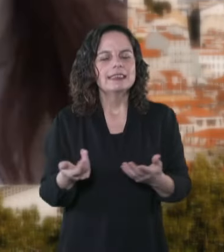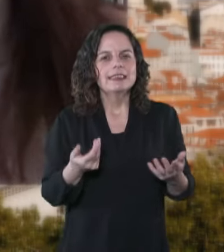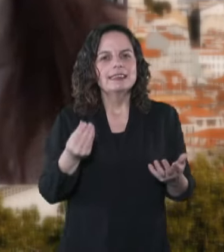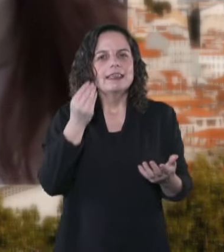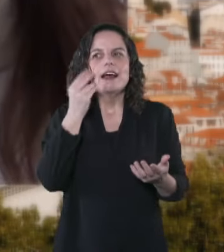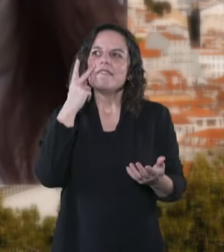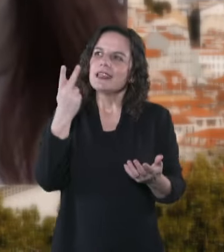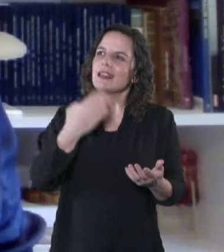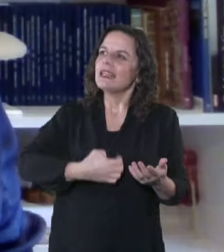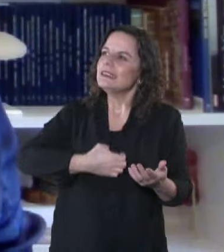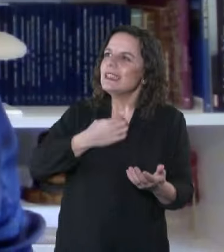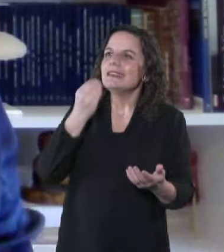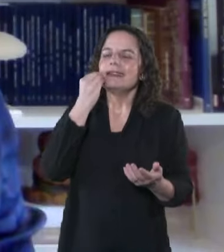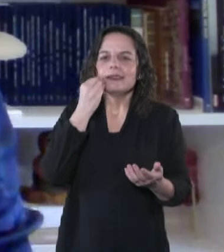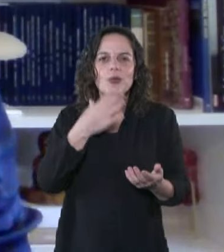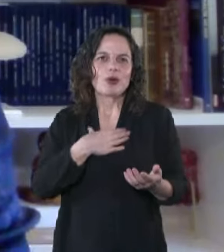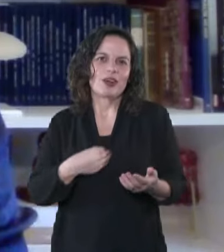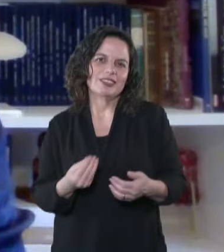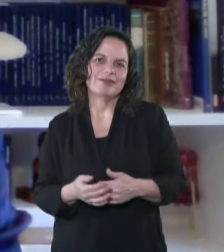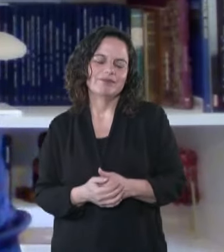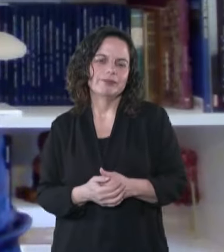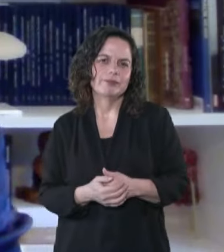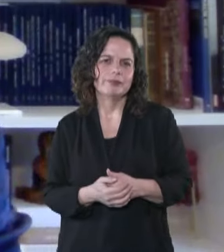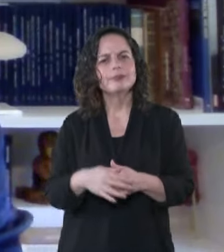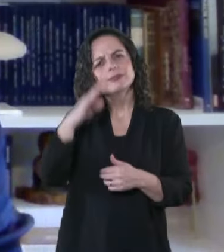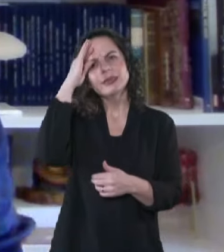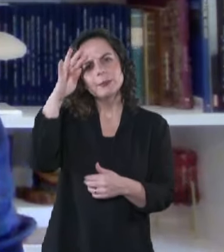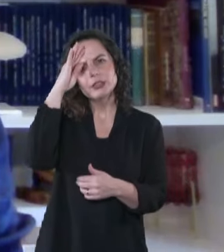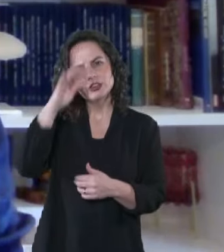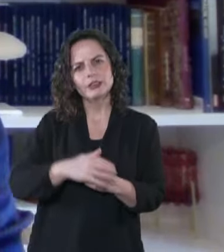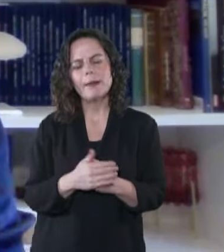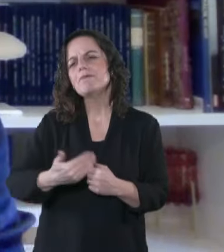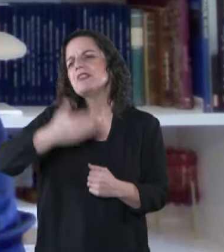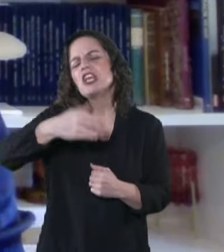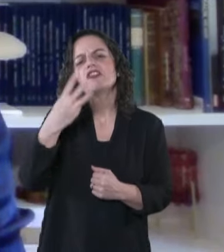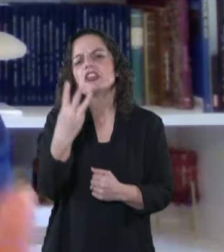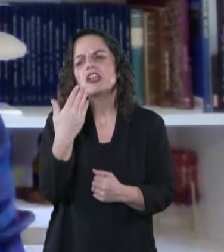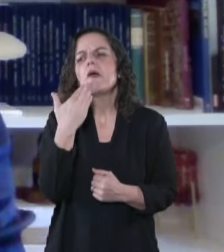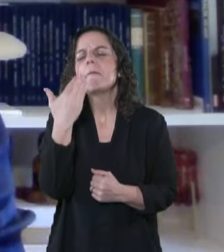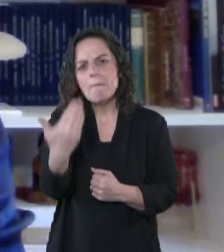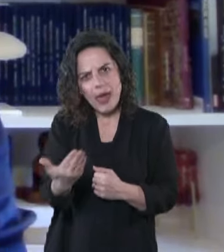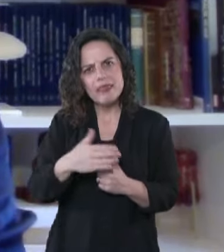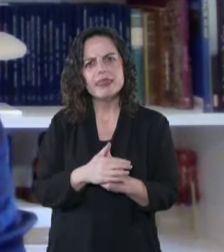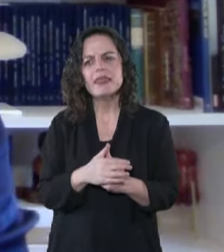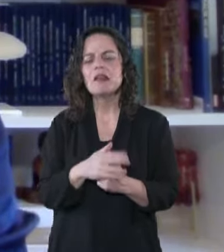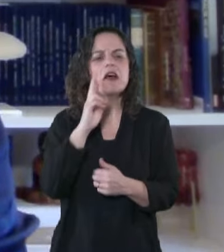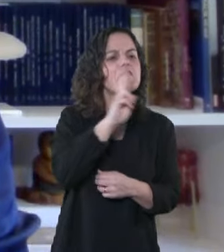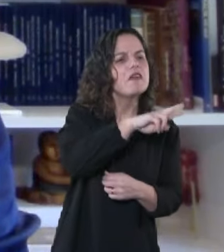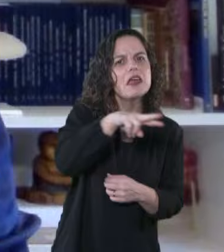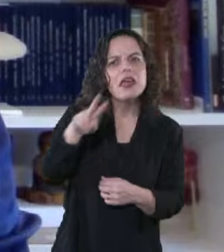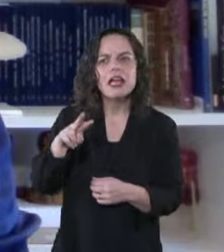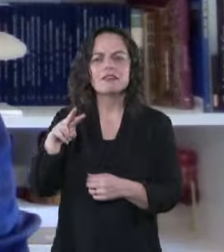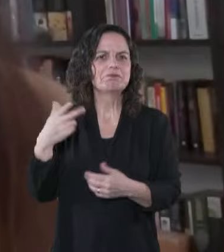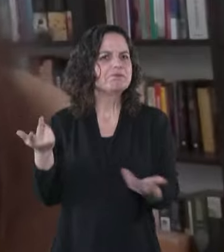como eles veem a vida. Se lhe pedíssemos para fazer um roteiro de 3 dias, o que é que conselharia a ver e fazer? O que é